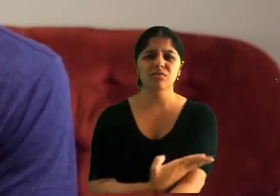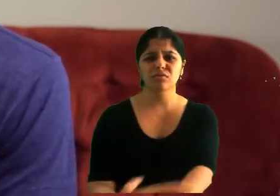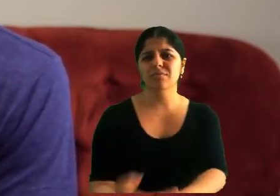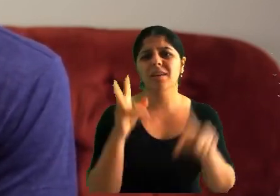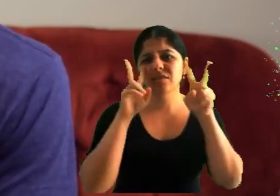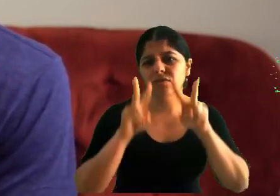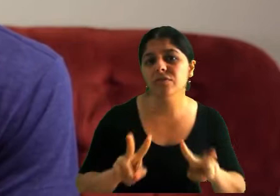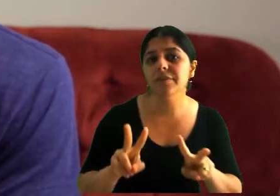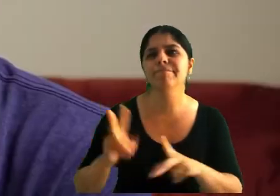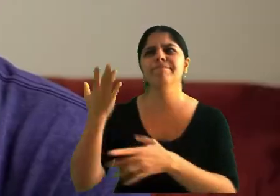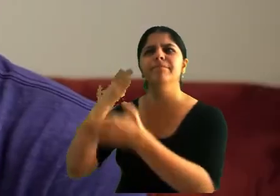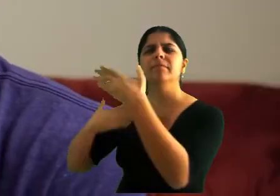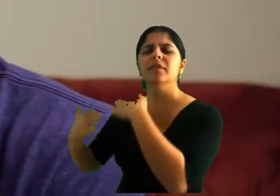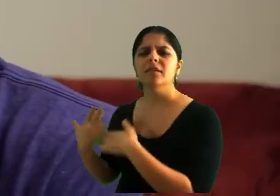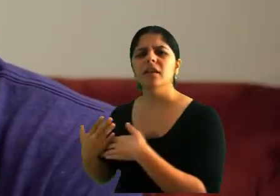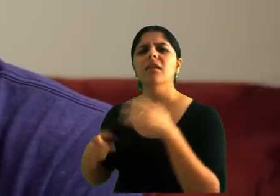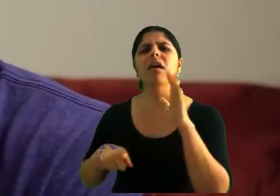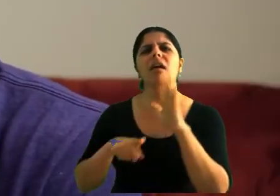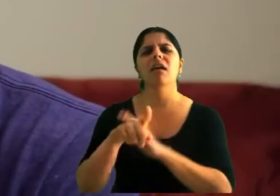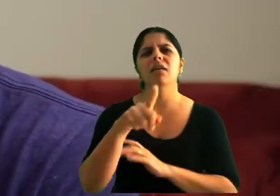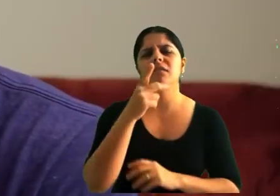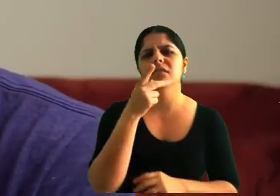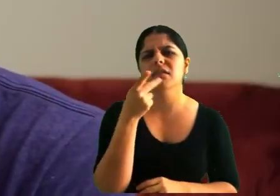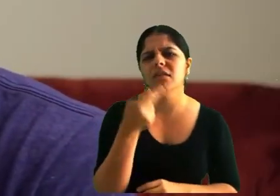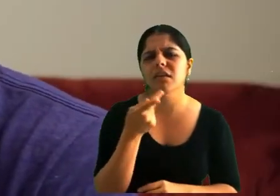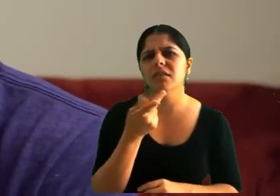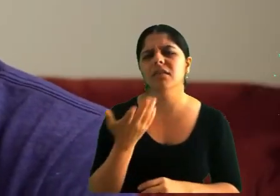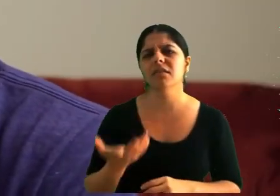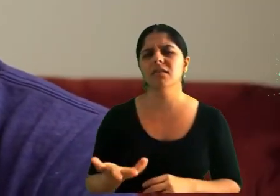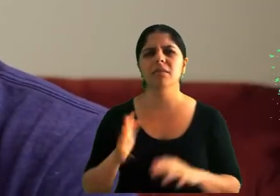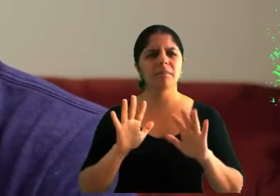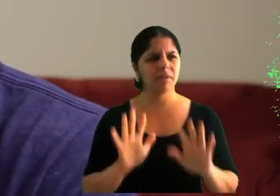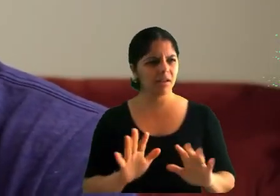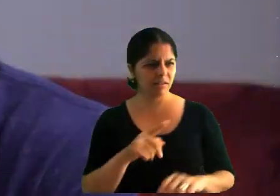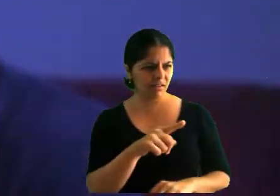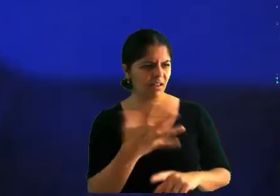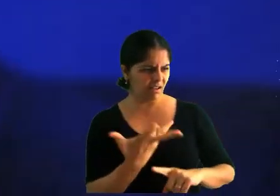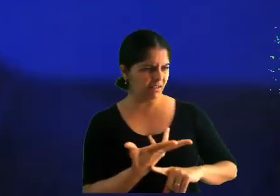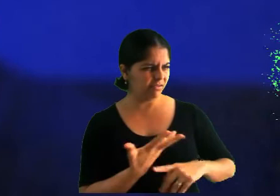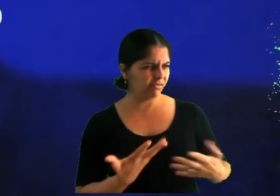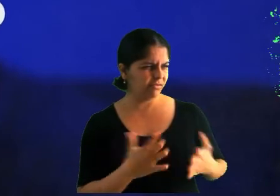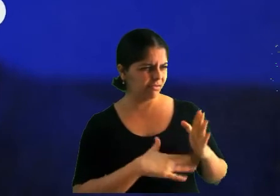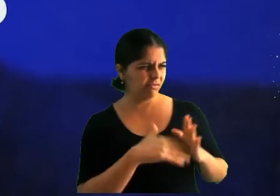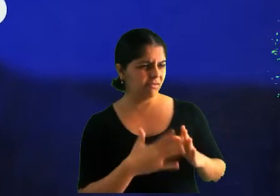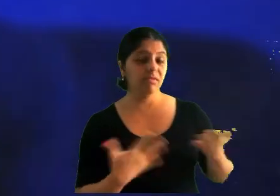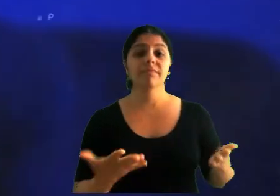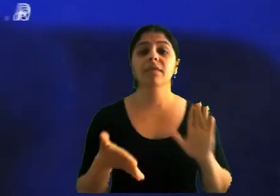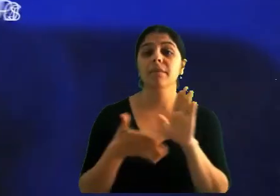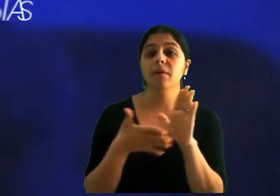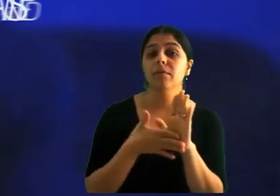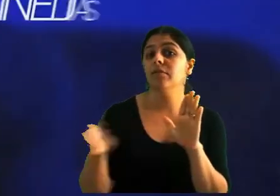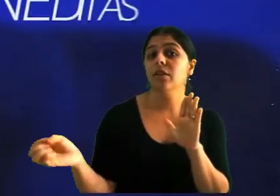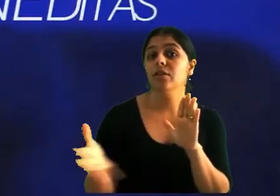estavam acostumadas a ver. Naquela época, a pergunta que pairava no ar era a seguinte: mas afinal, isso é arte?